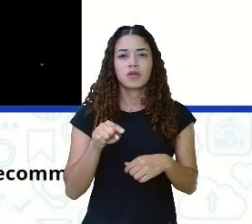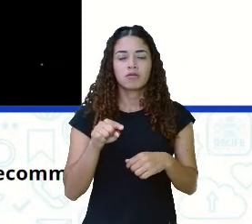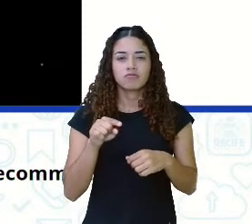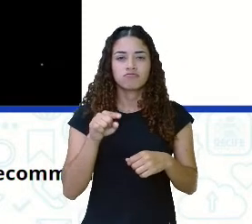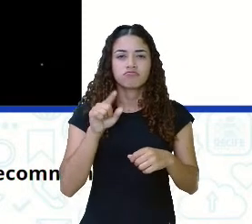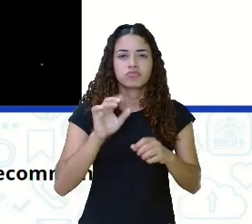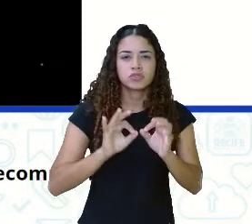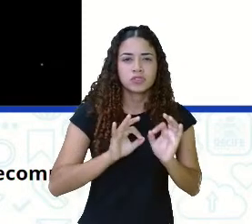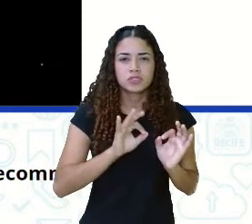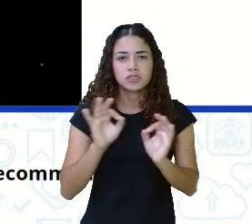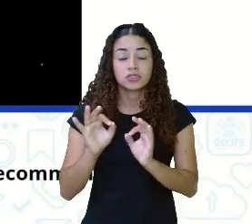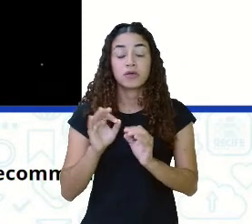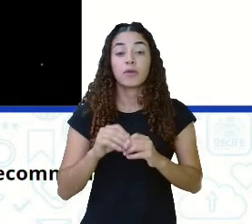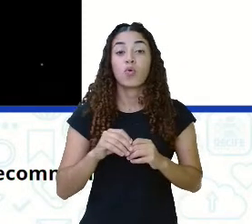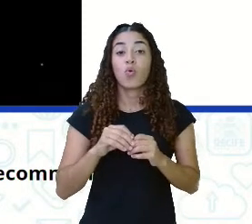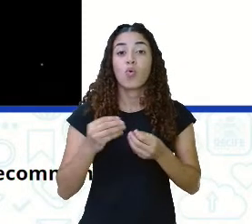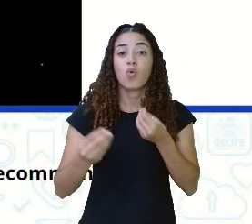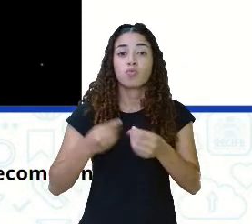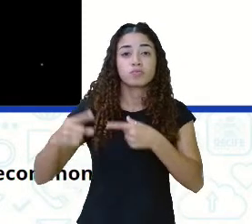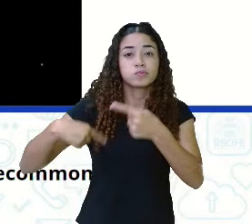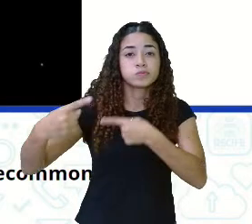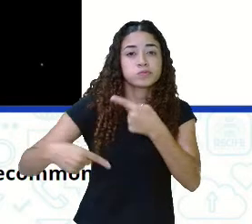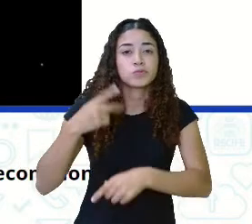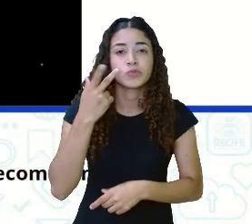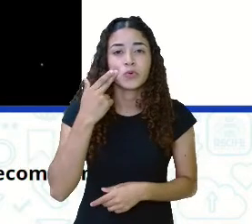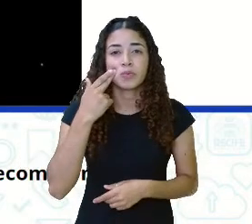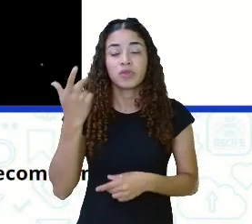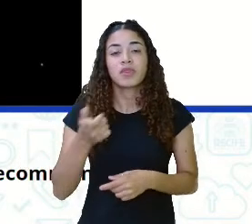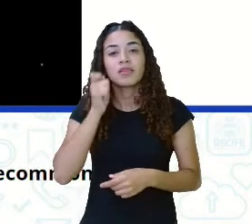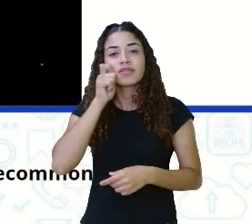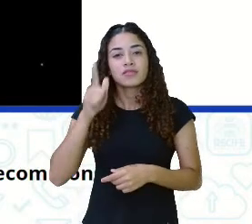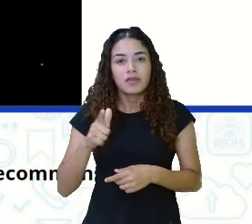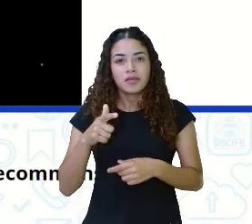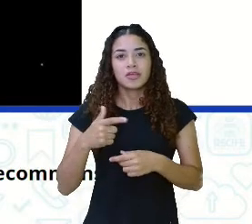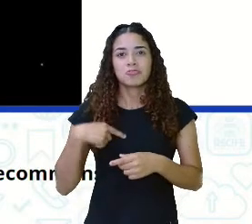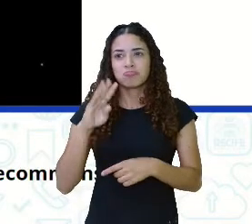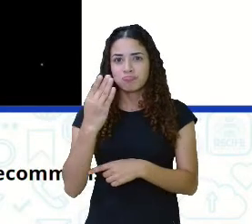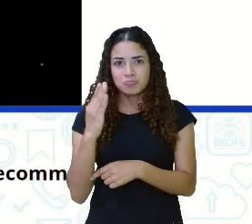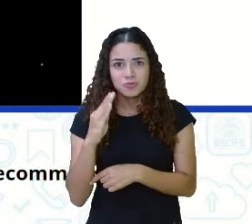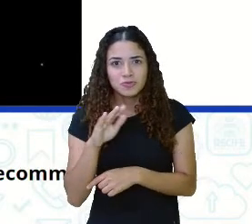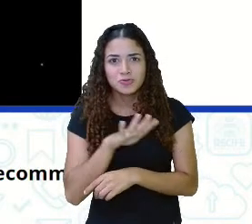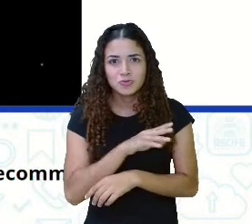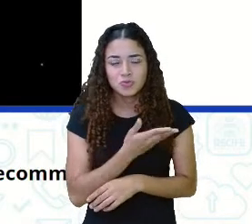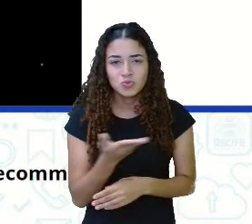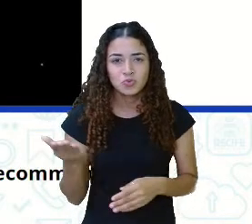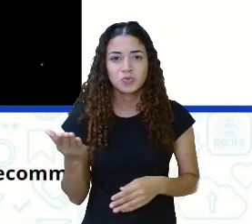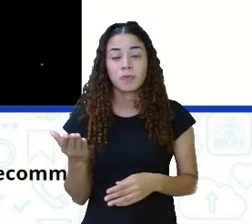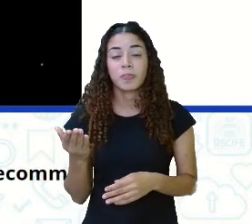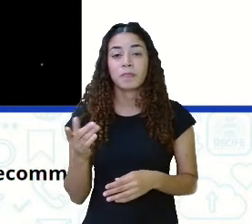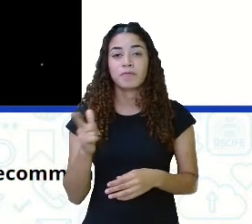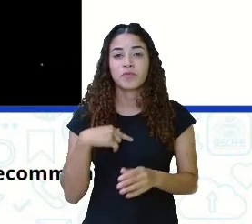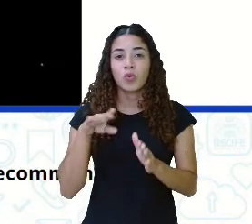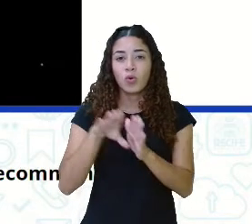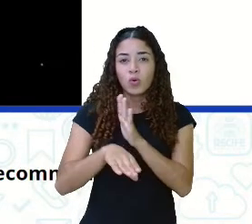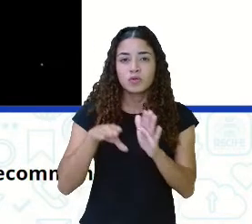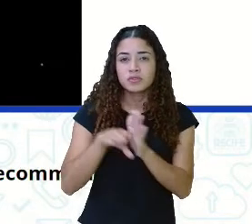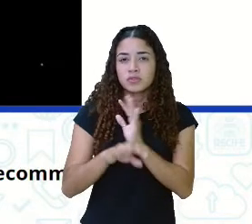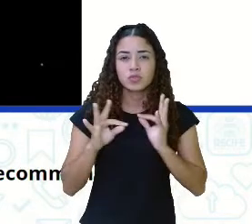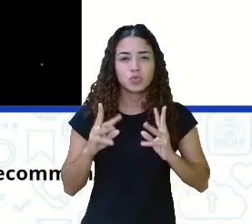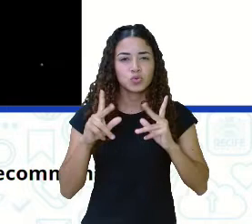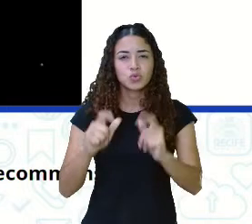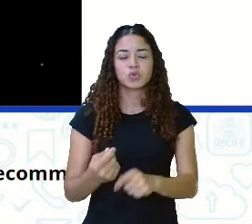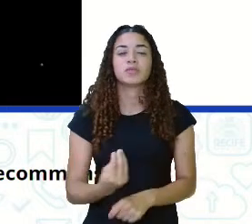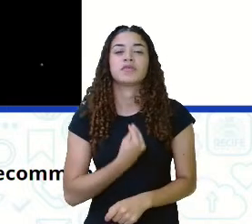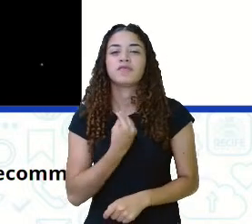ancestralidade comum. Talvez a ideia mais alucinante em toda a biologia está no conceito de que todas as coisas vivas